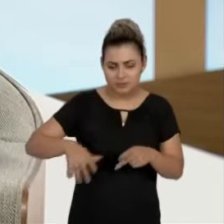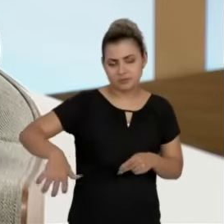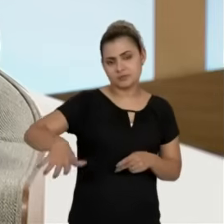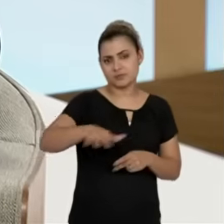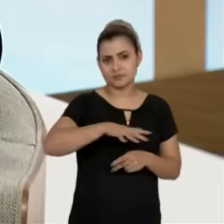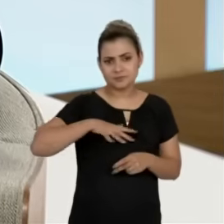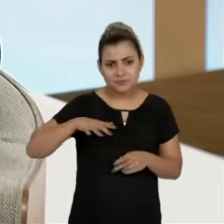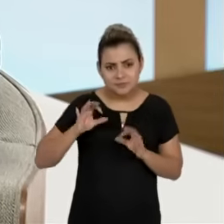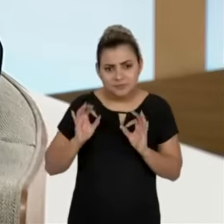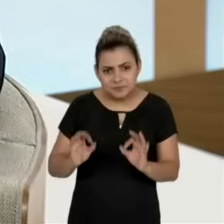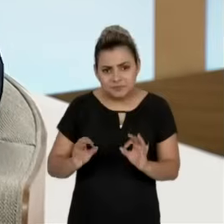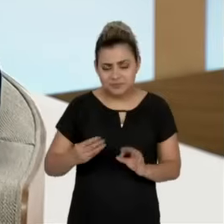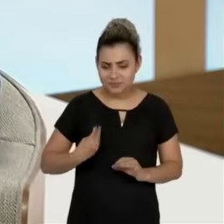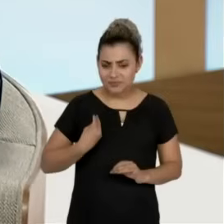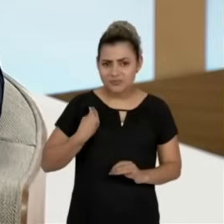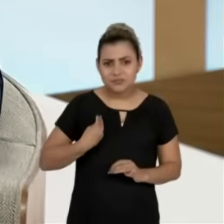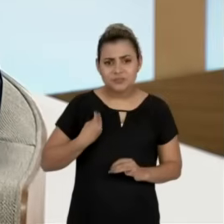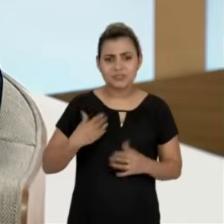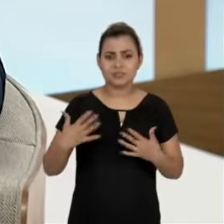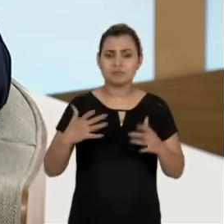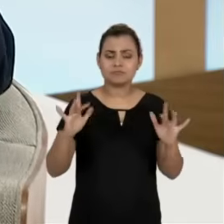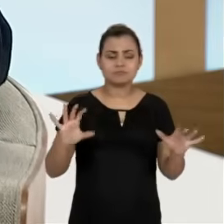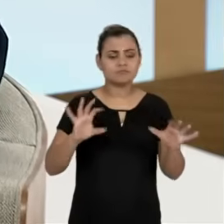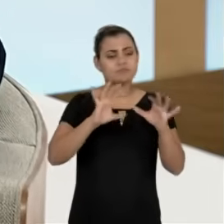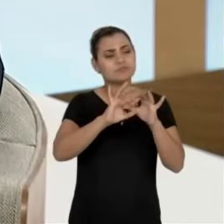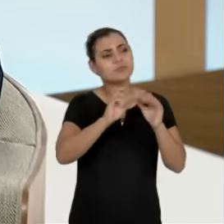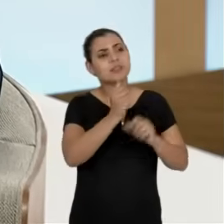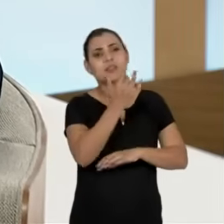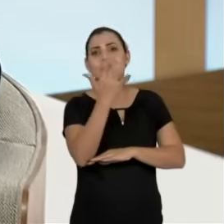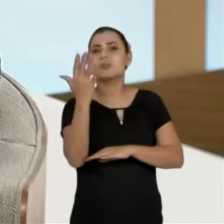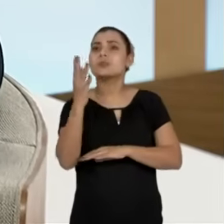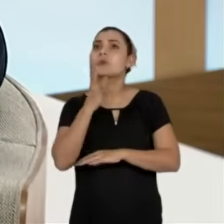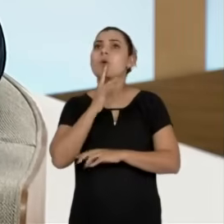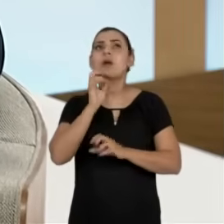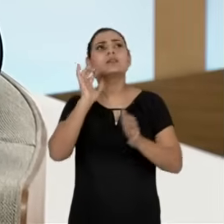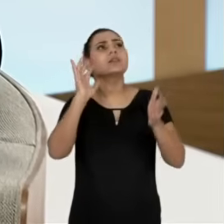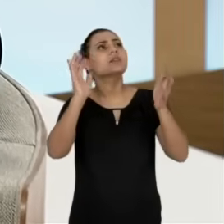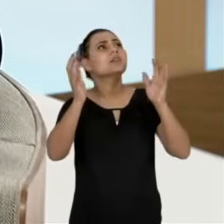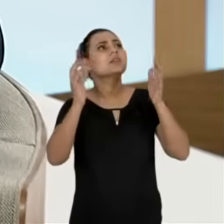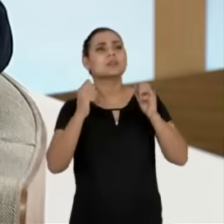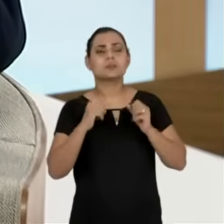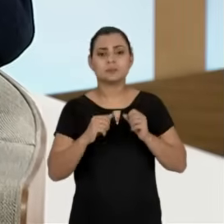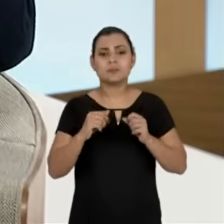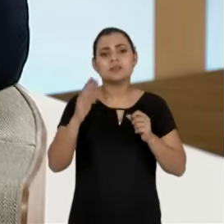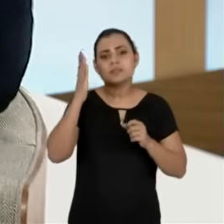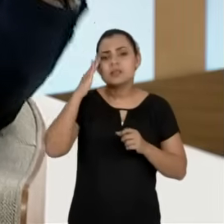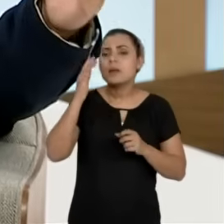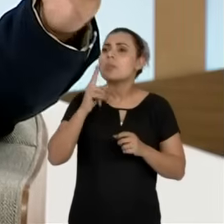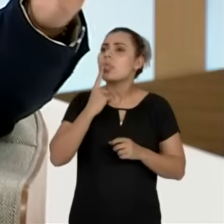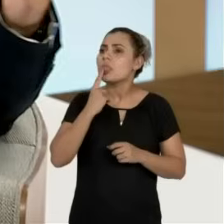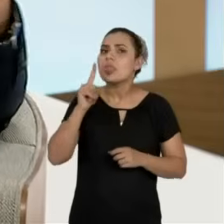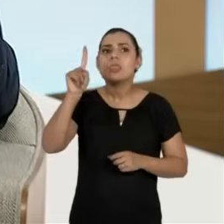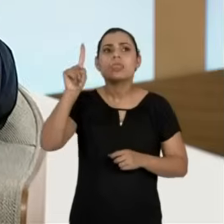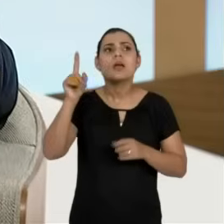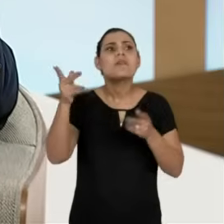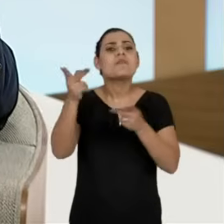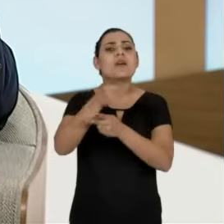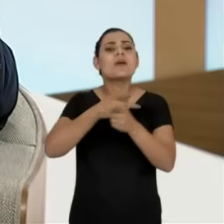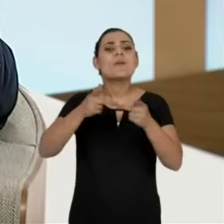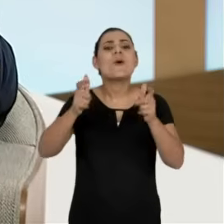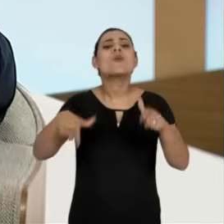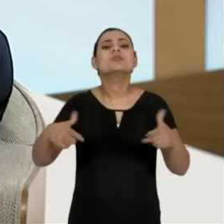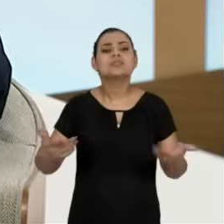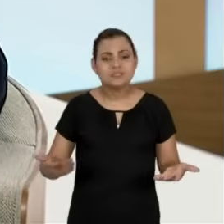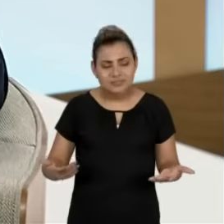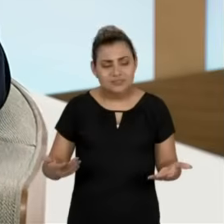têm, de viver em harmonia com a natureza, eles conhecem o clima, eles sabem onde que vem o vento, onde que tem peixe. Eu acho